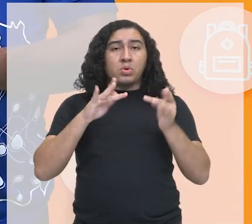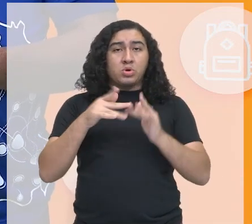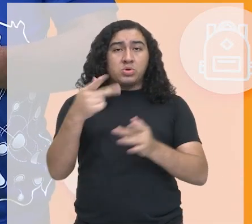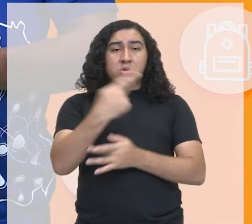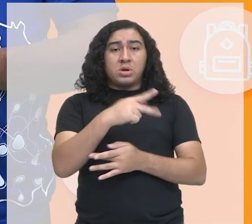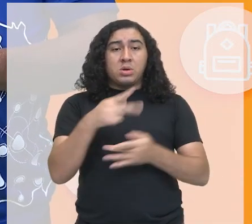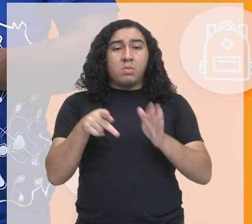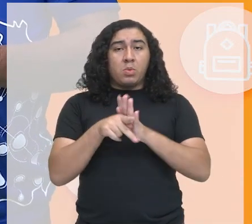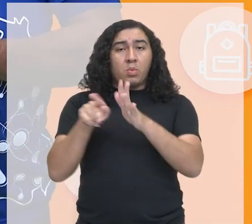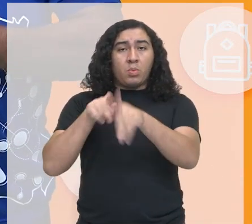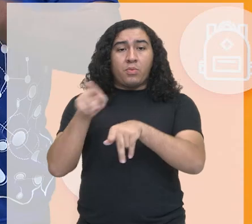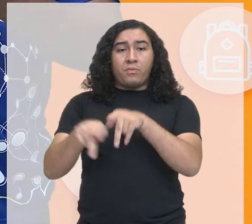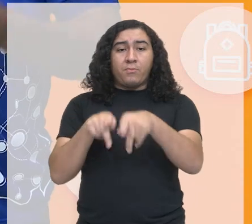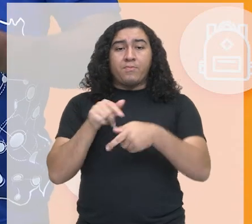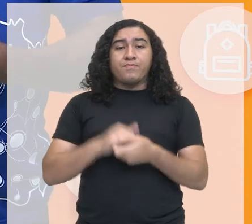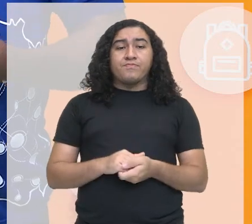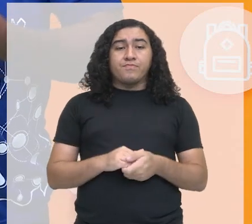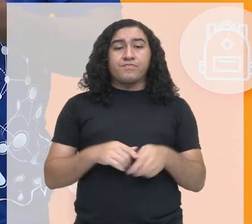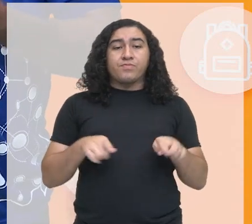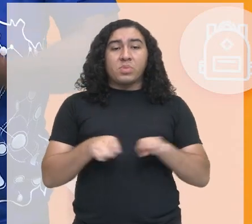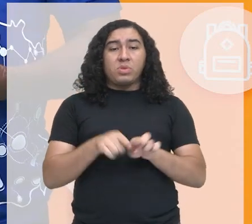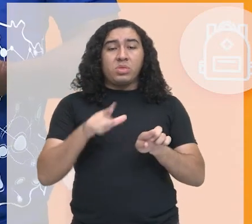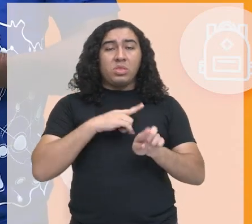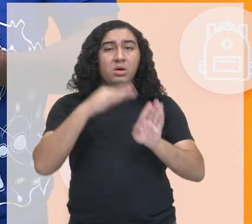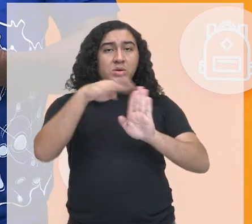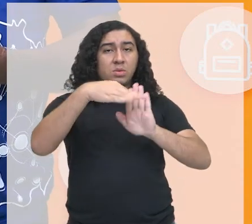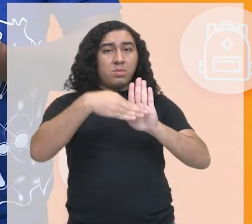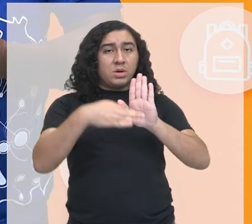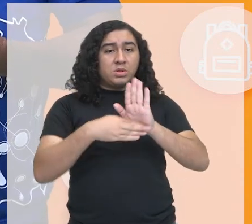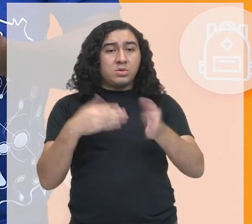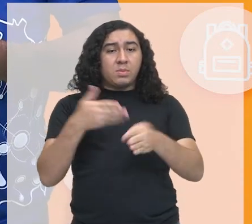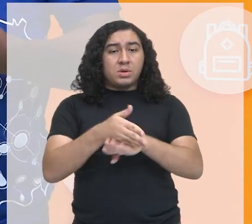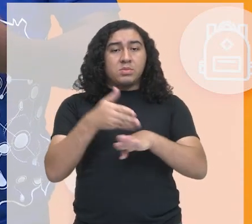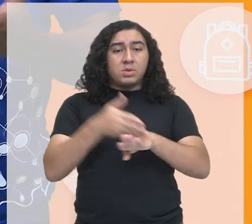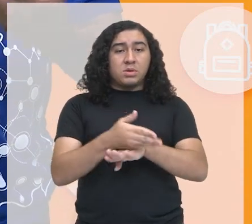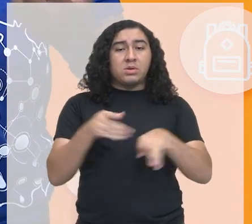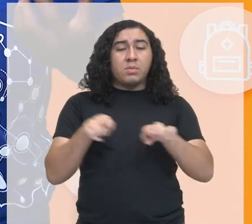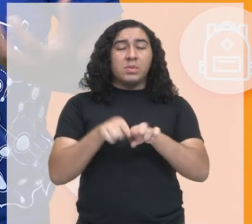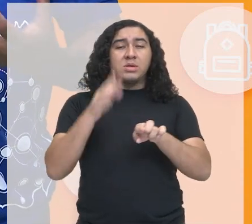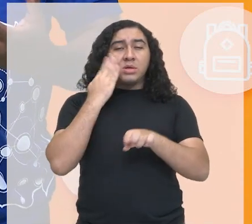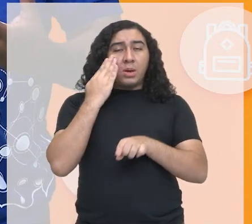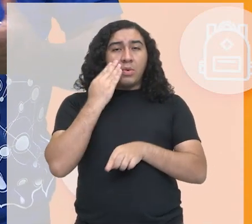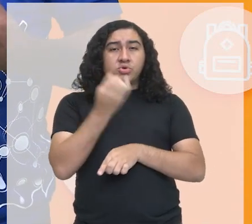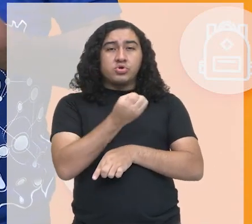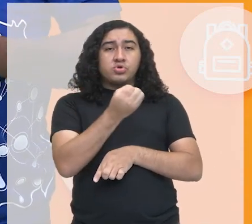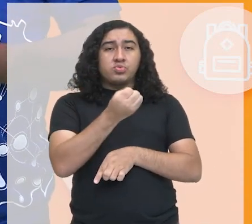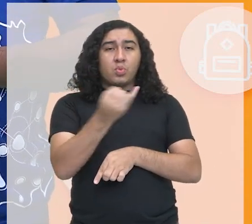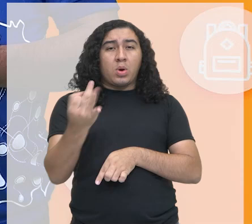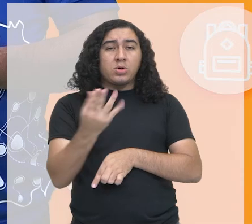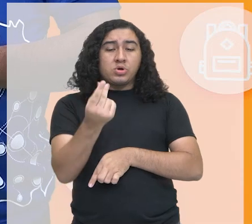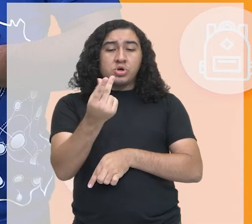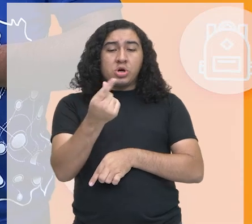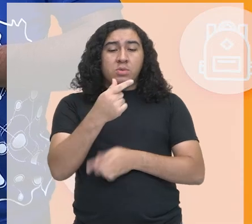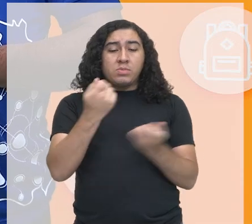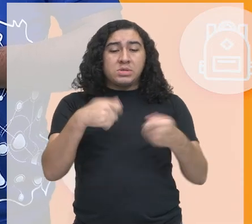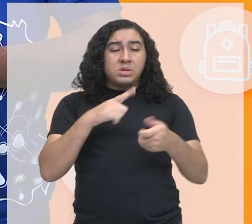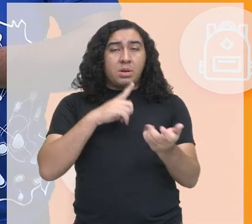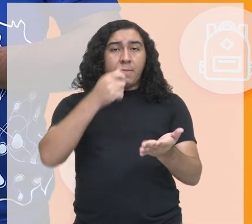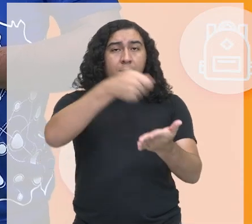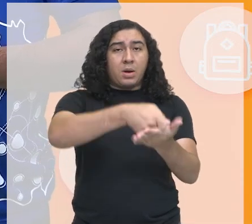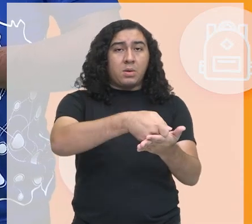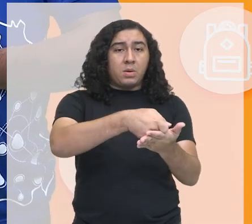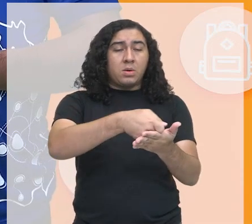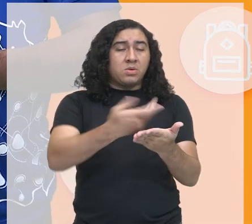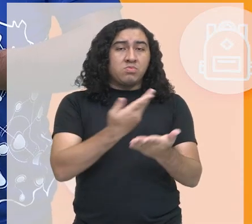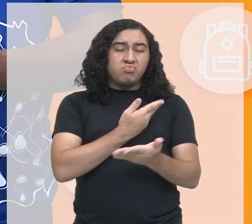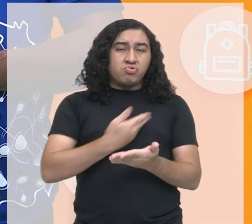para a população. Um orçamento participativo, saber quanto é de recurso que o governo vai ter para